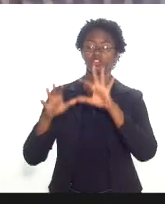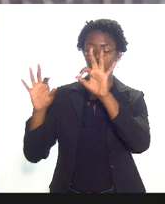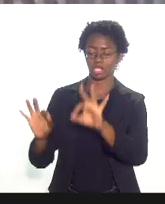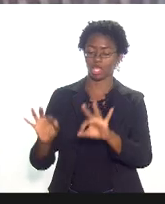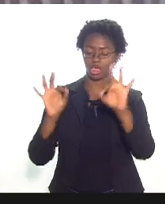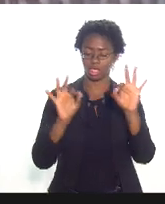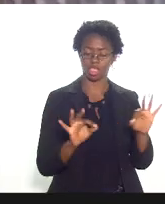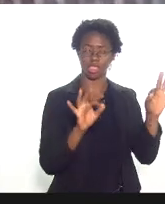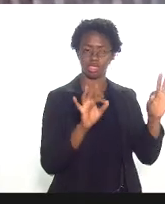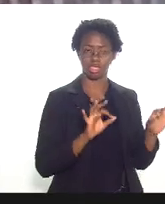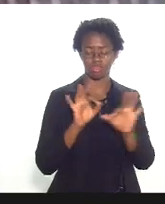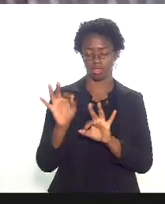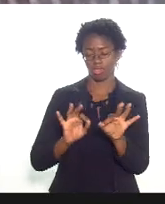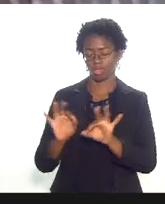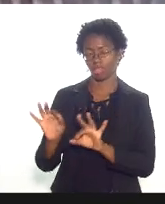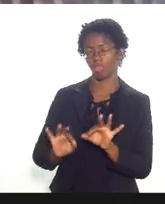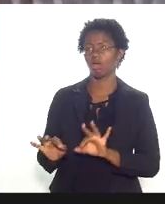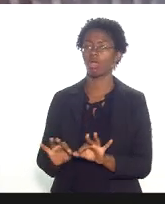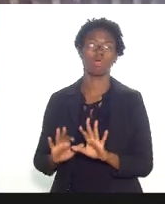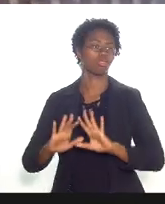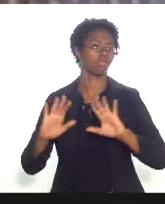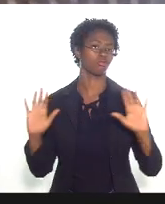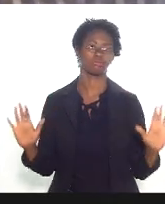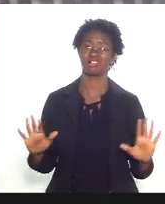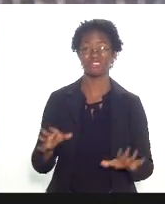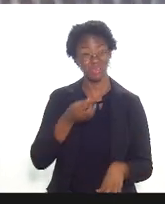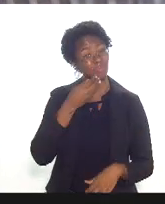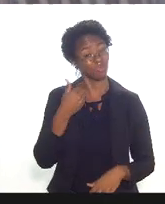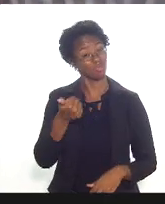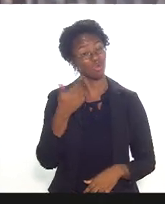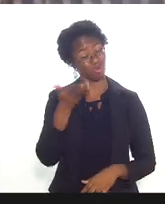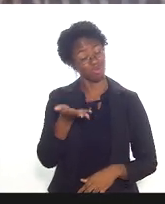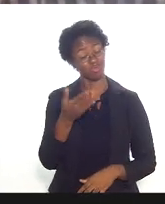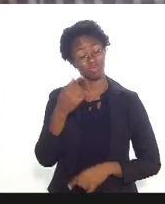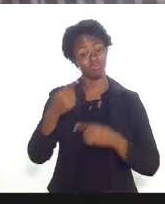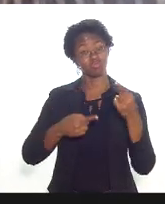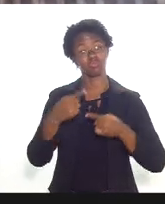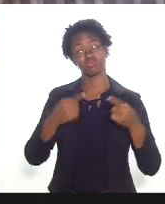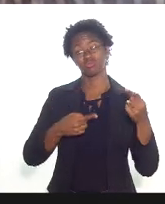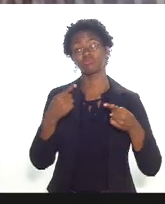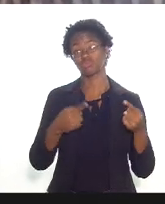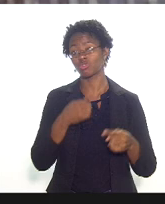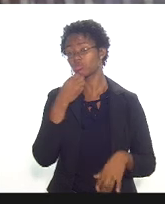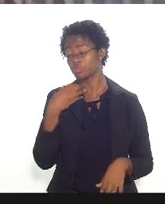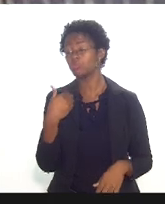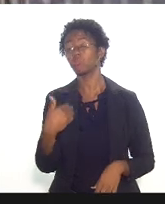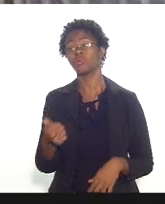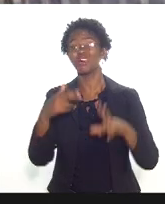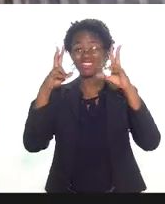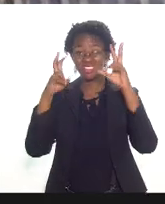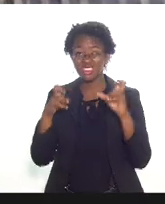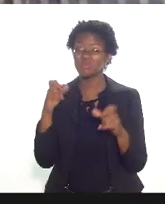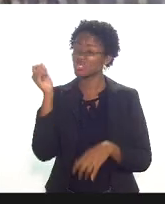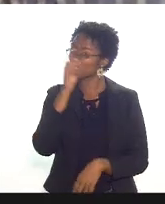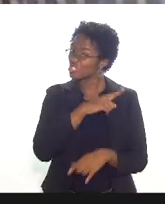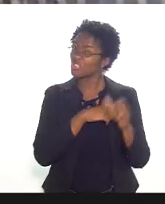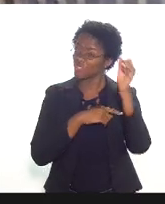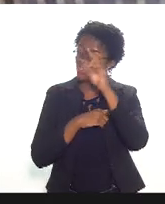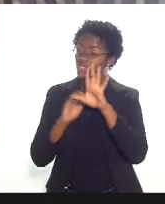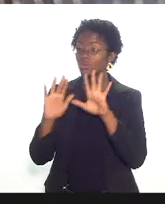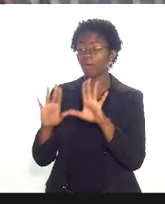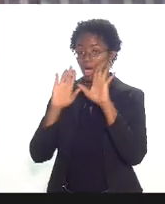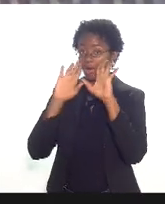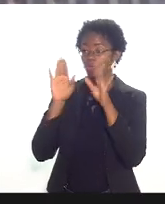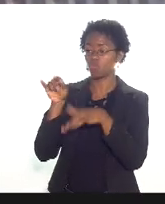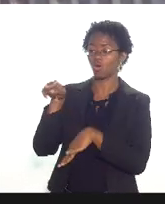definidas e preposições oportunas para definir as questões polêmicas que os trabalhadores que sofrem